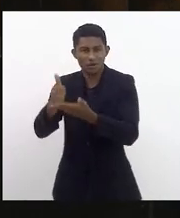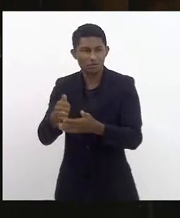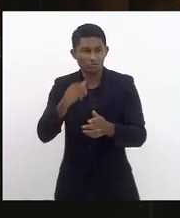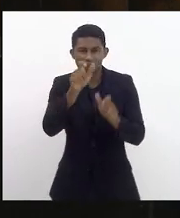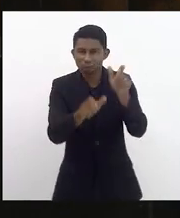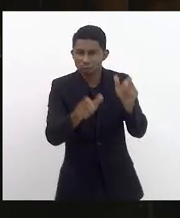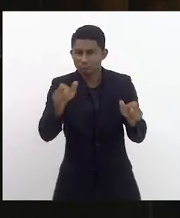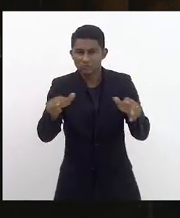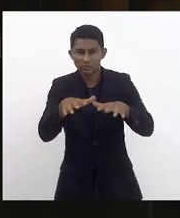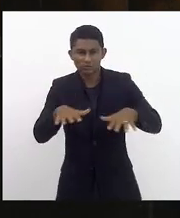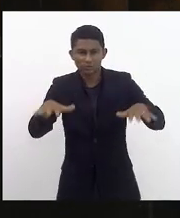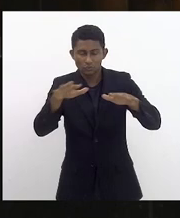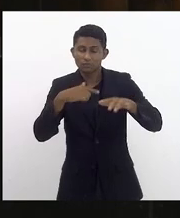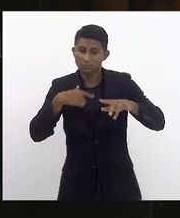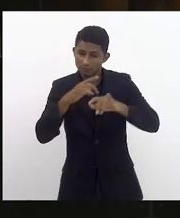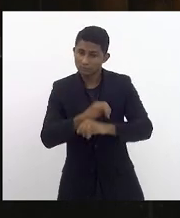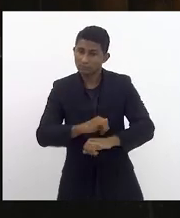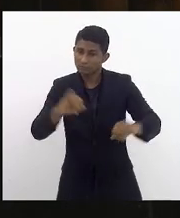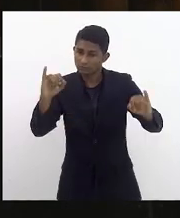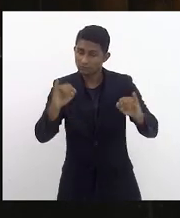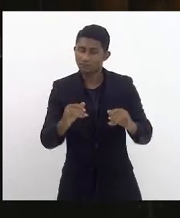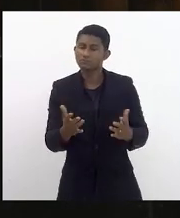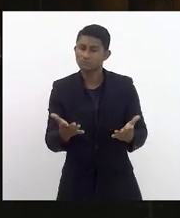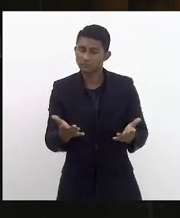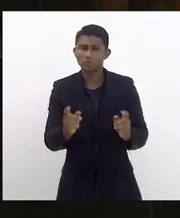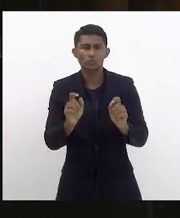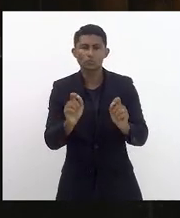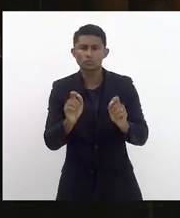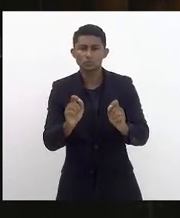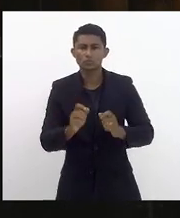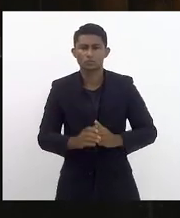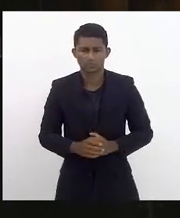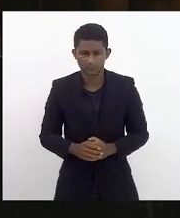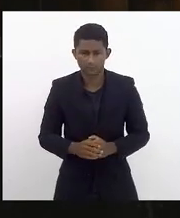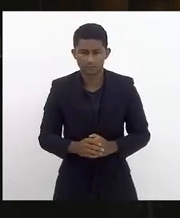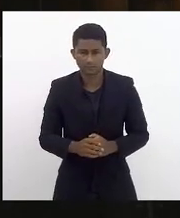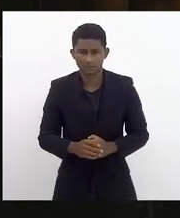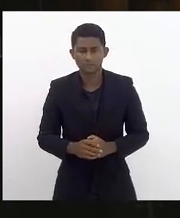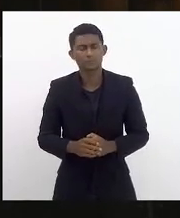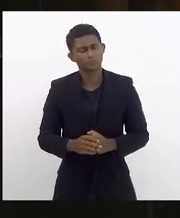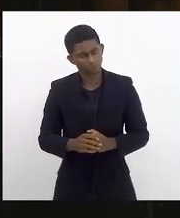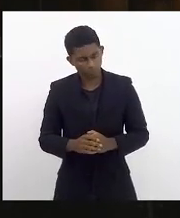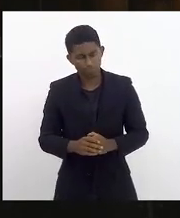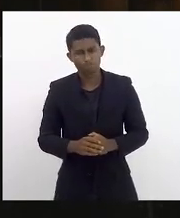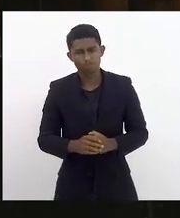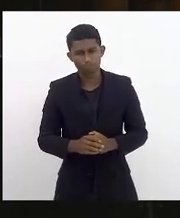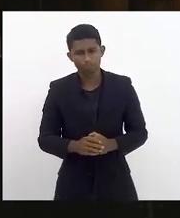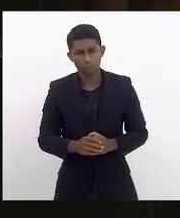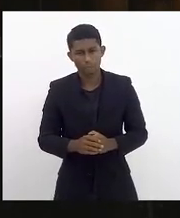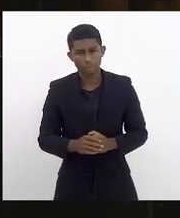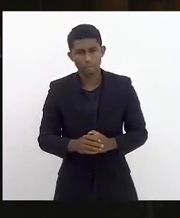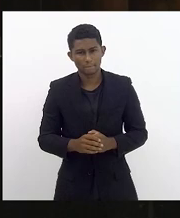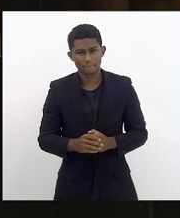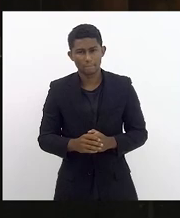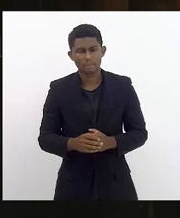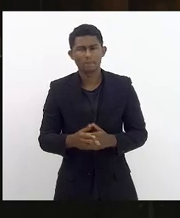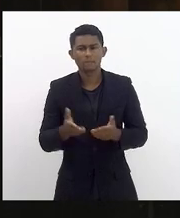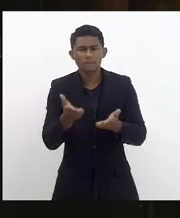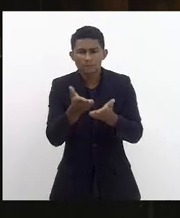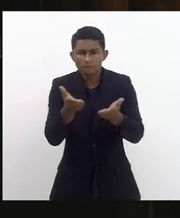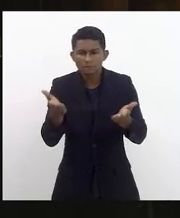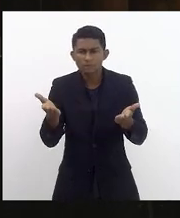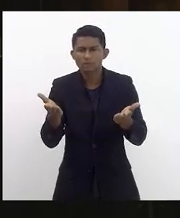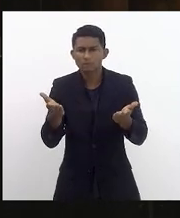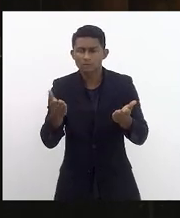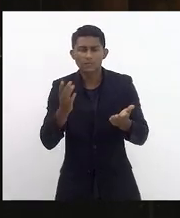nos acompanham nesse expediente inicial, chamar a atenção para que eles conversem com